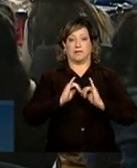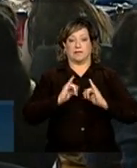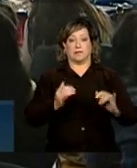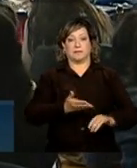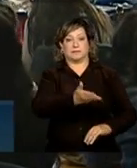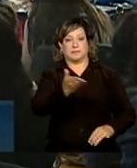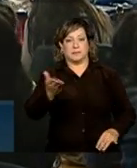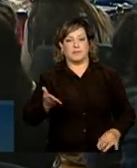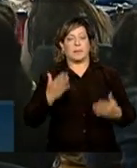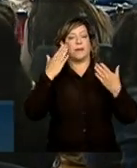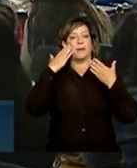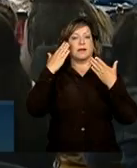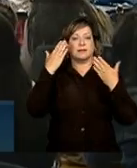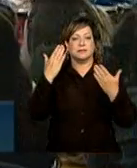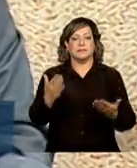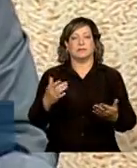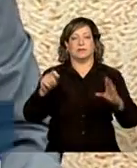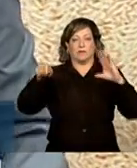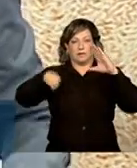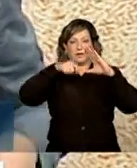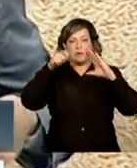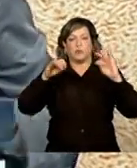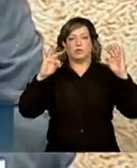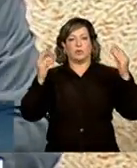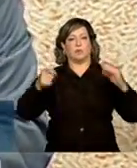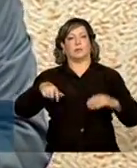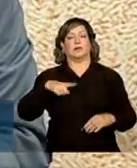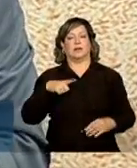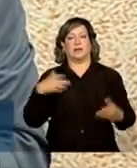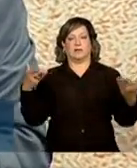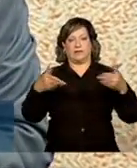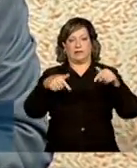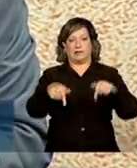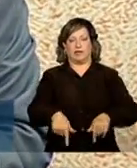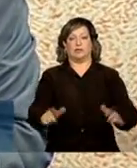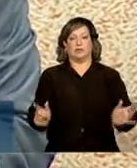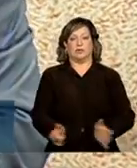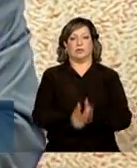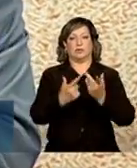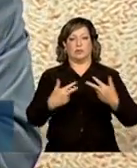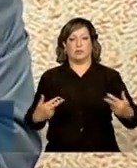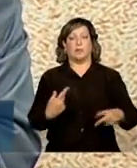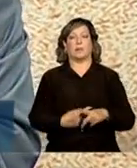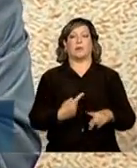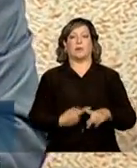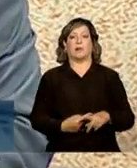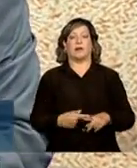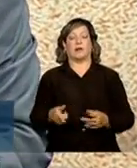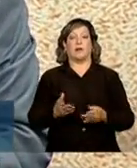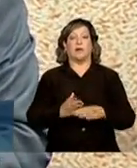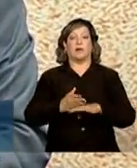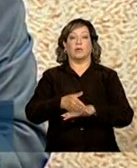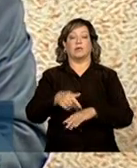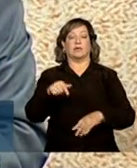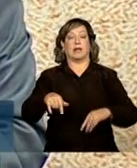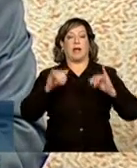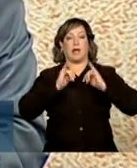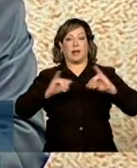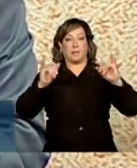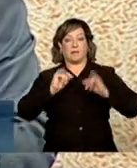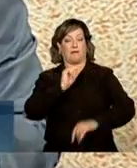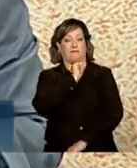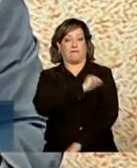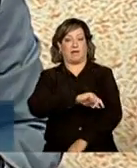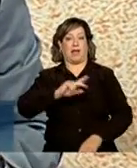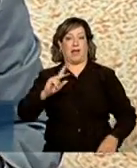a presença dos Jornalistas da Imprensa aqui porque a introdução da campanha da vacina do HPV